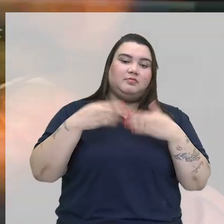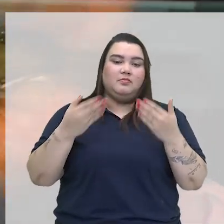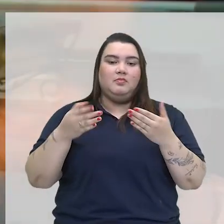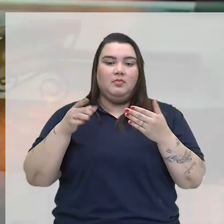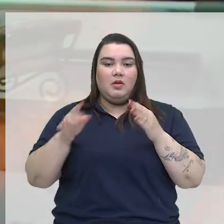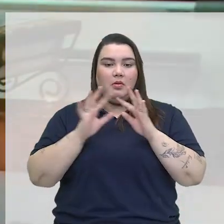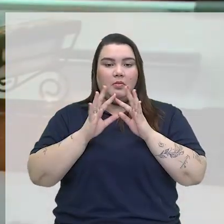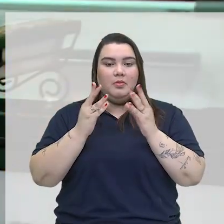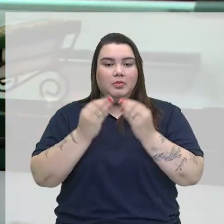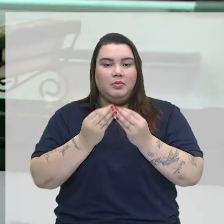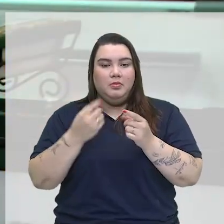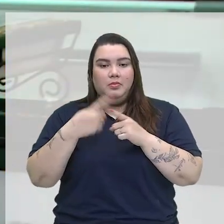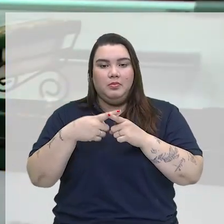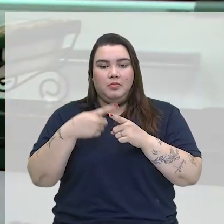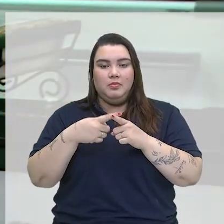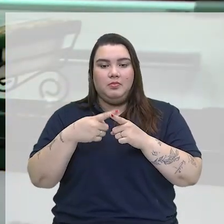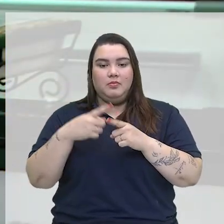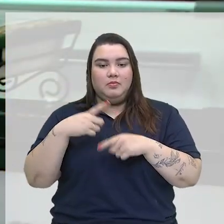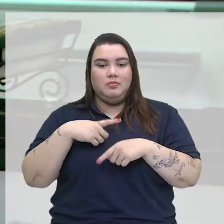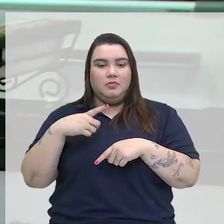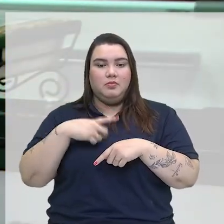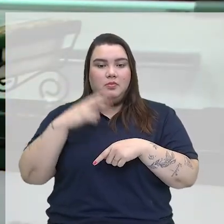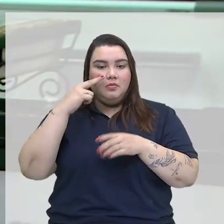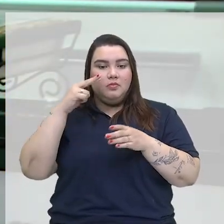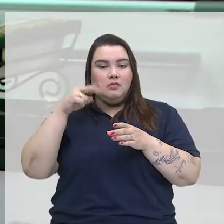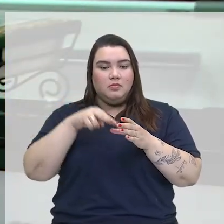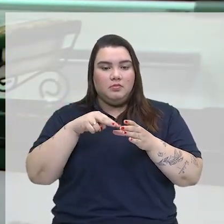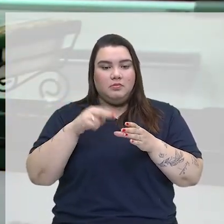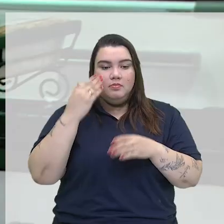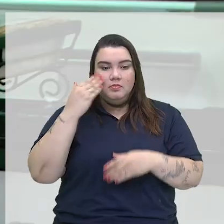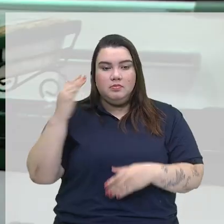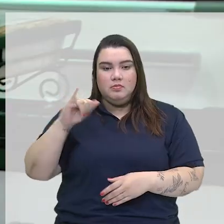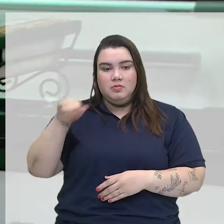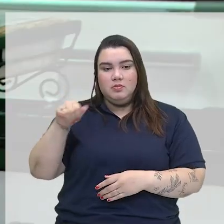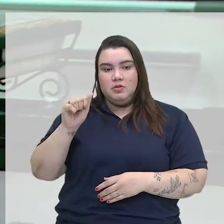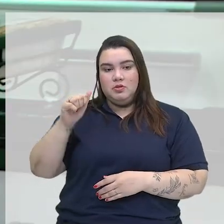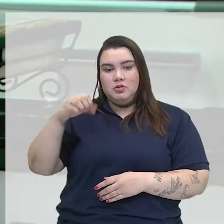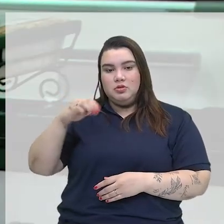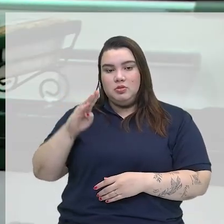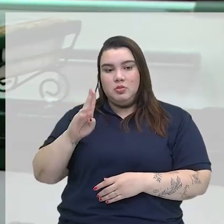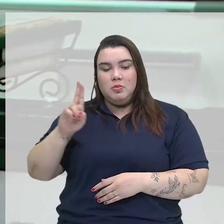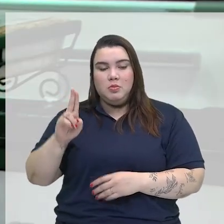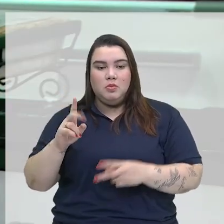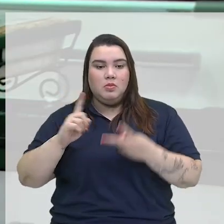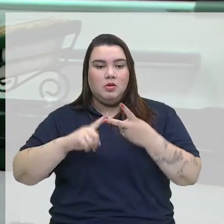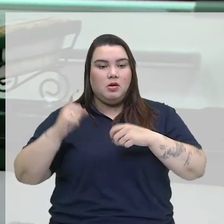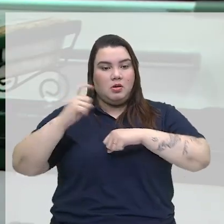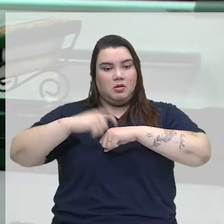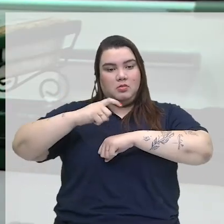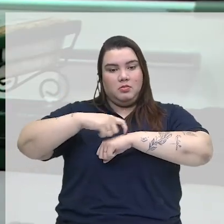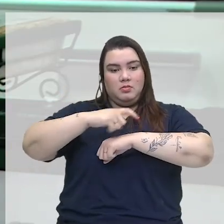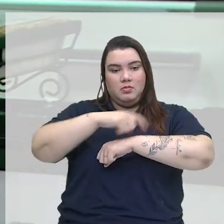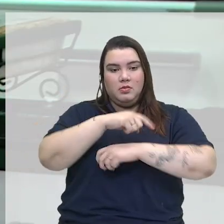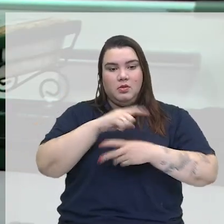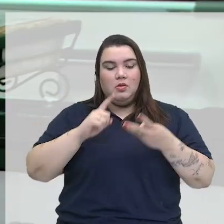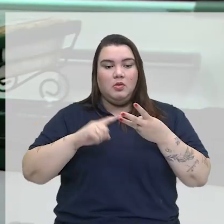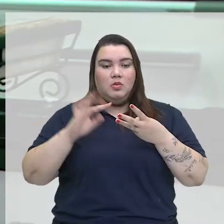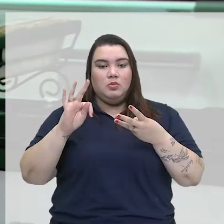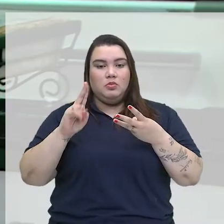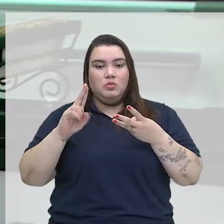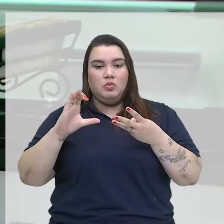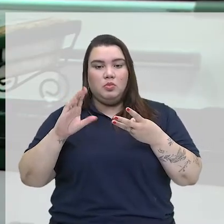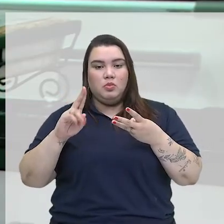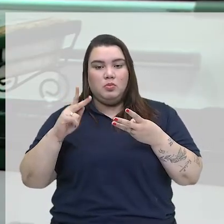mistura heterogênea porque a gente está conseguindo ver o jambu, o camarão, o tucupi, e